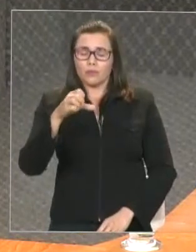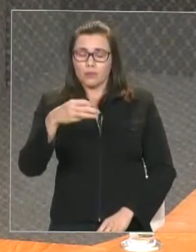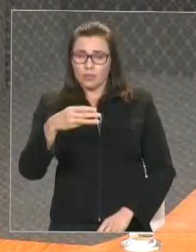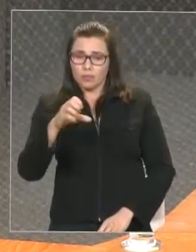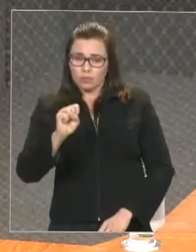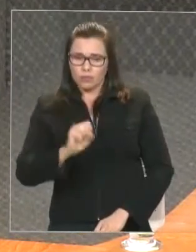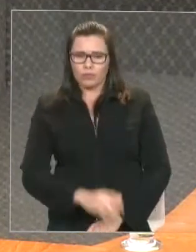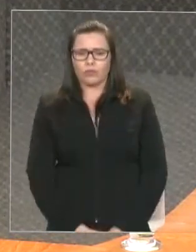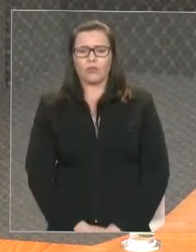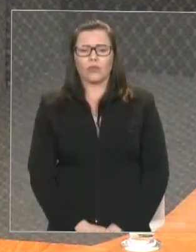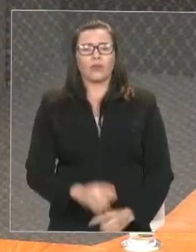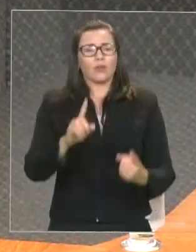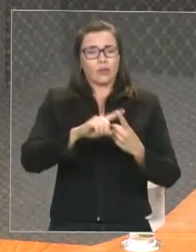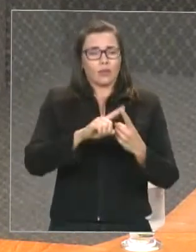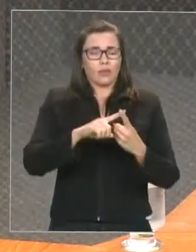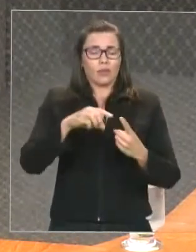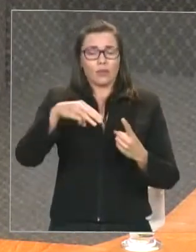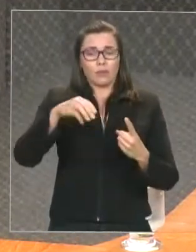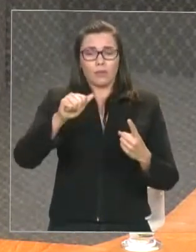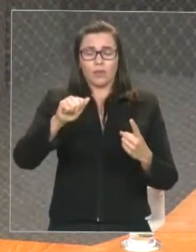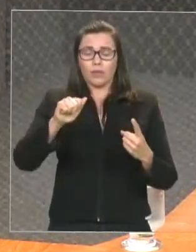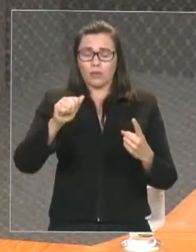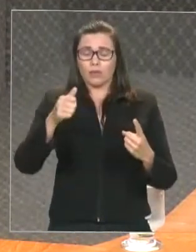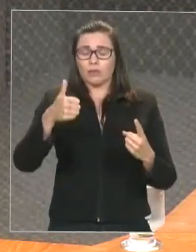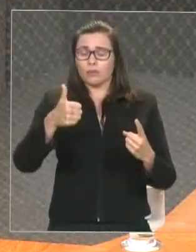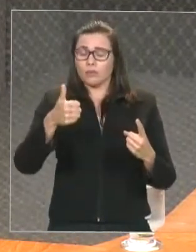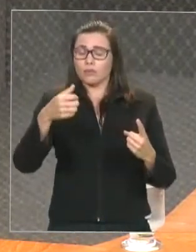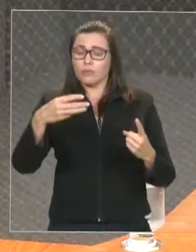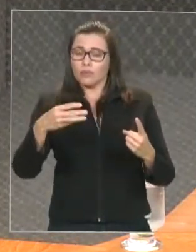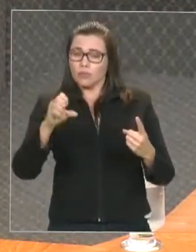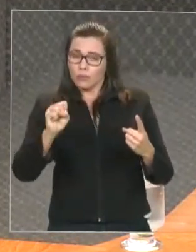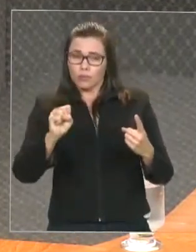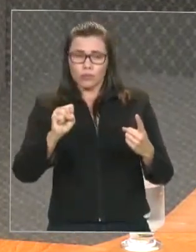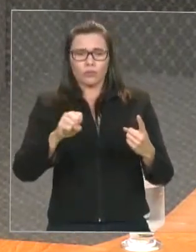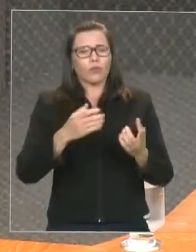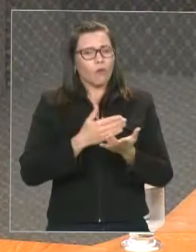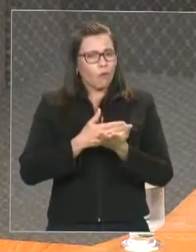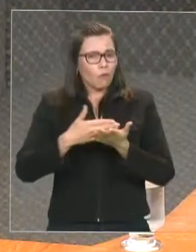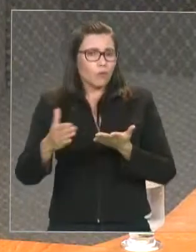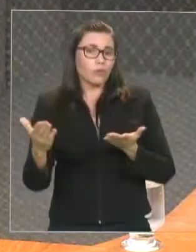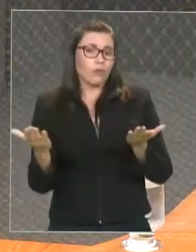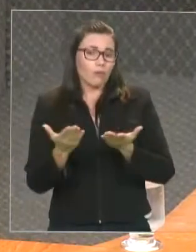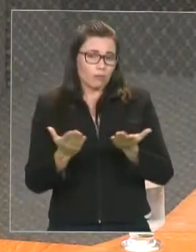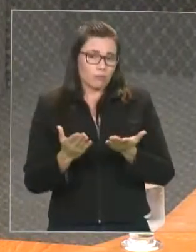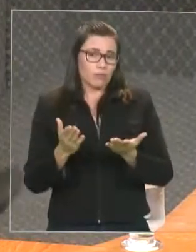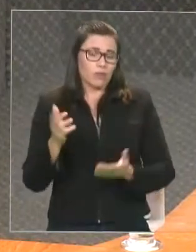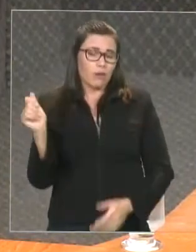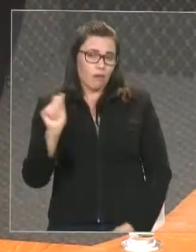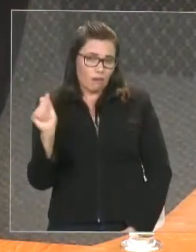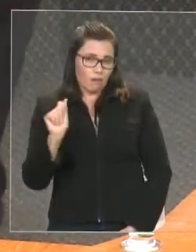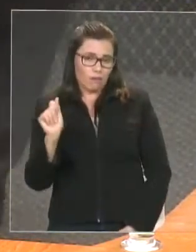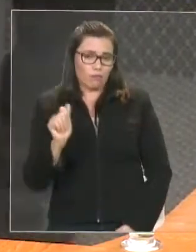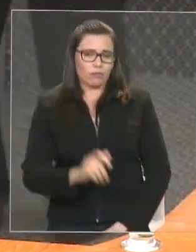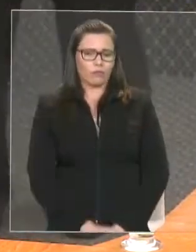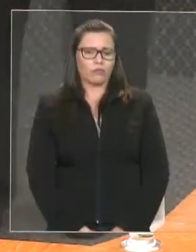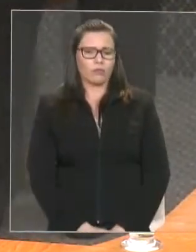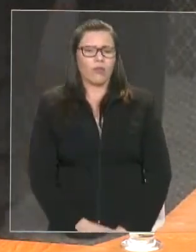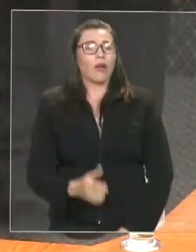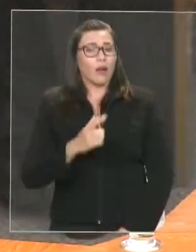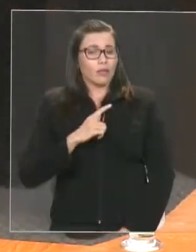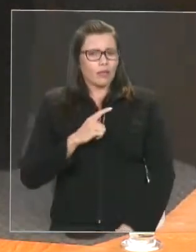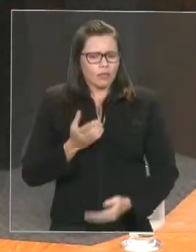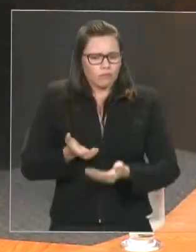A obra da MA-138, que já iniciou a sua recuperação agora no mês de agosto. Já está lá as máquinas estrada